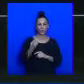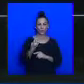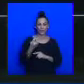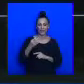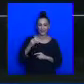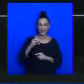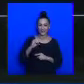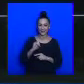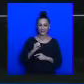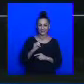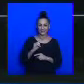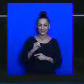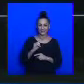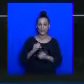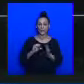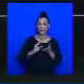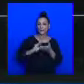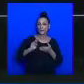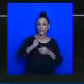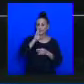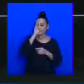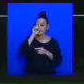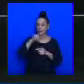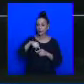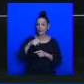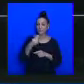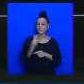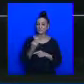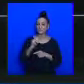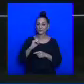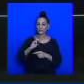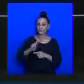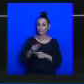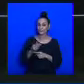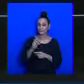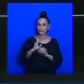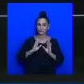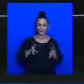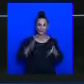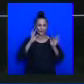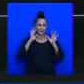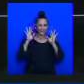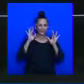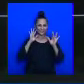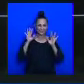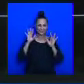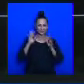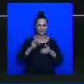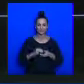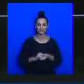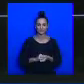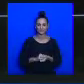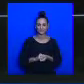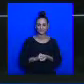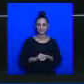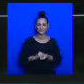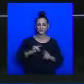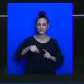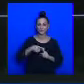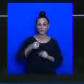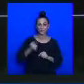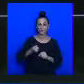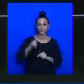Número 40. Prêmio estimado em 20 milhões de reais. Já pensou? Mais um